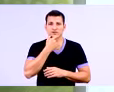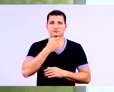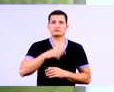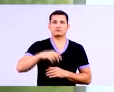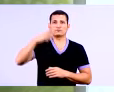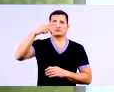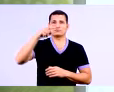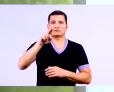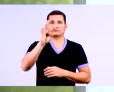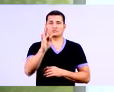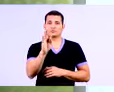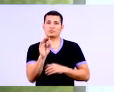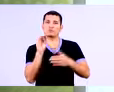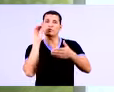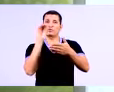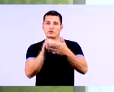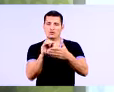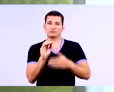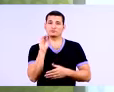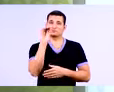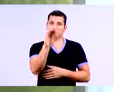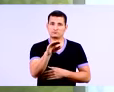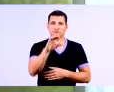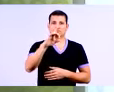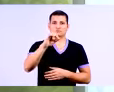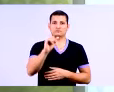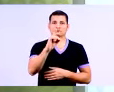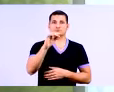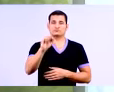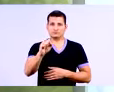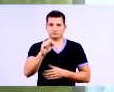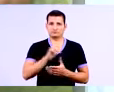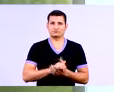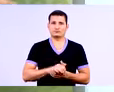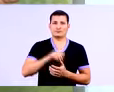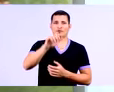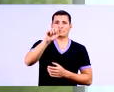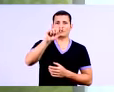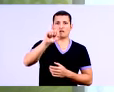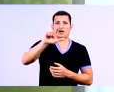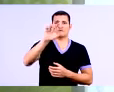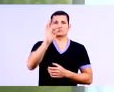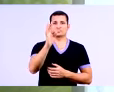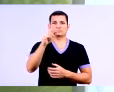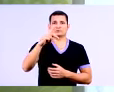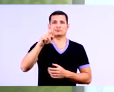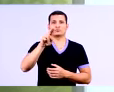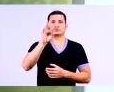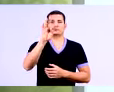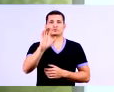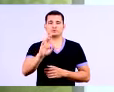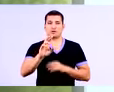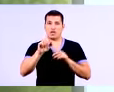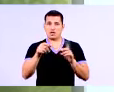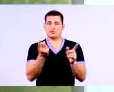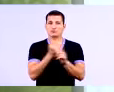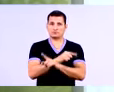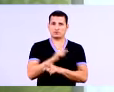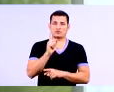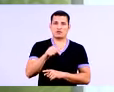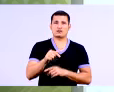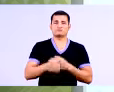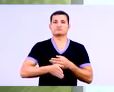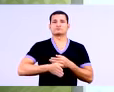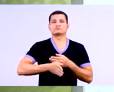de lançar o dado. Obviamente, o output, ele é o contrário disso. Ele é a saída desse